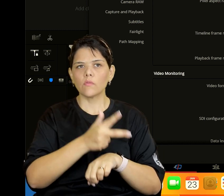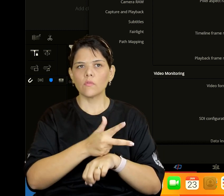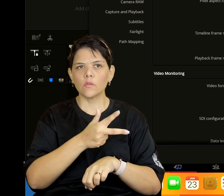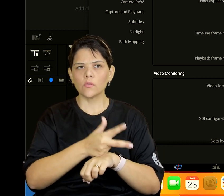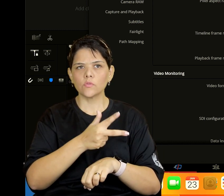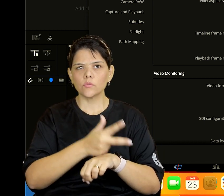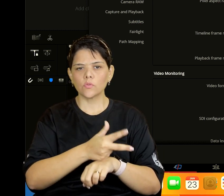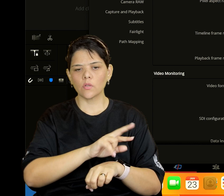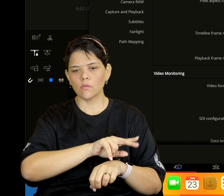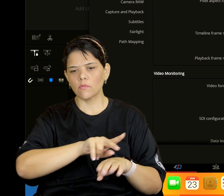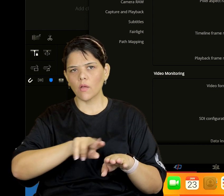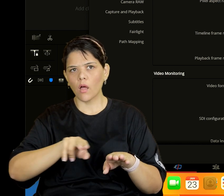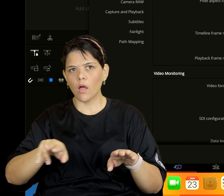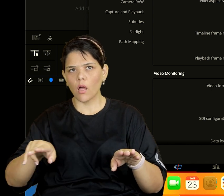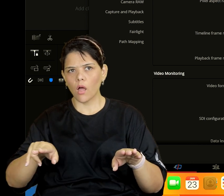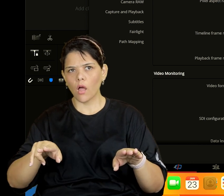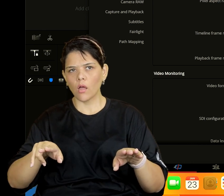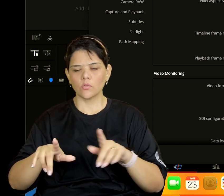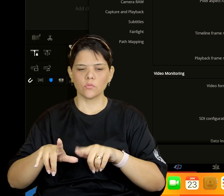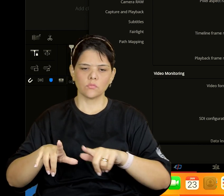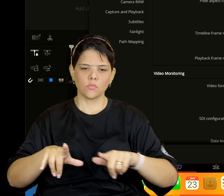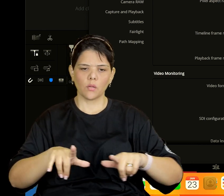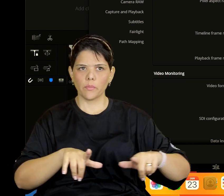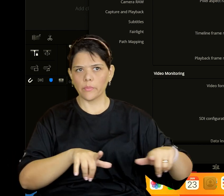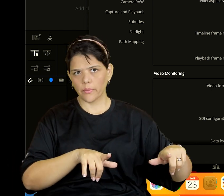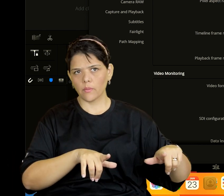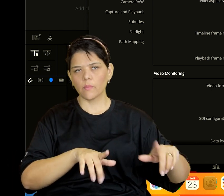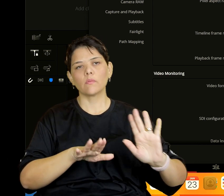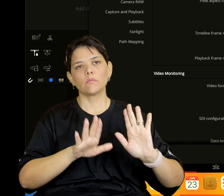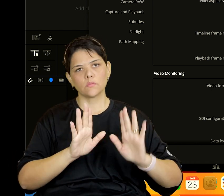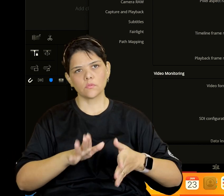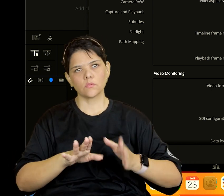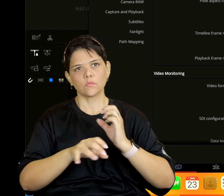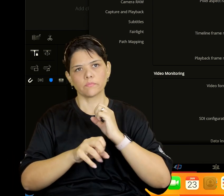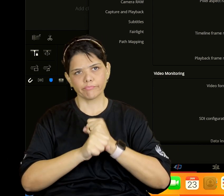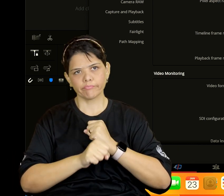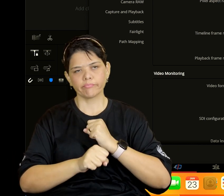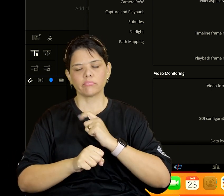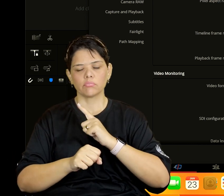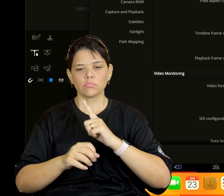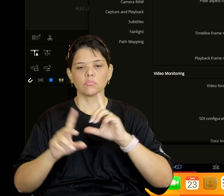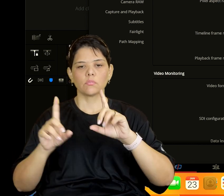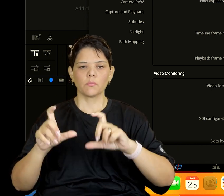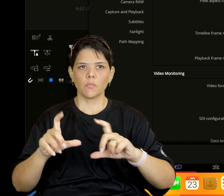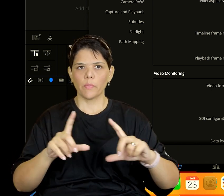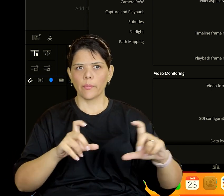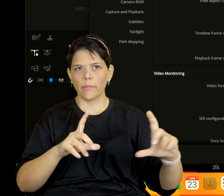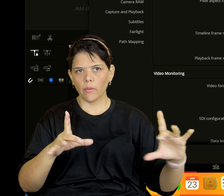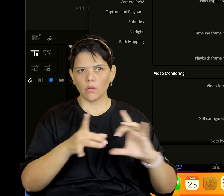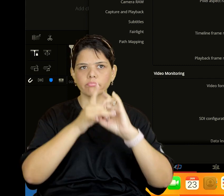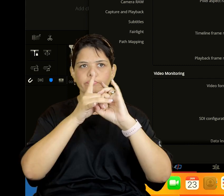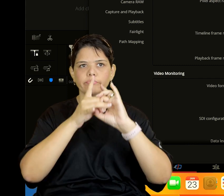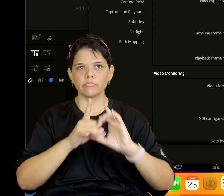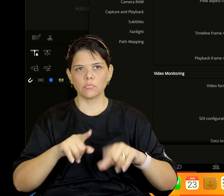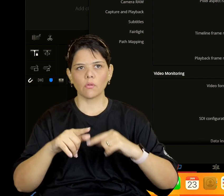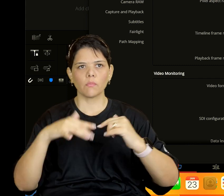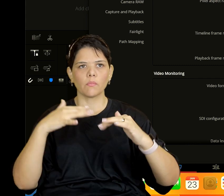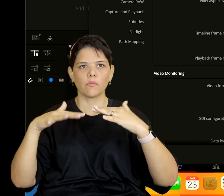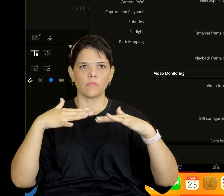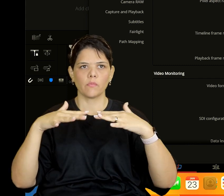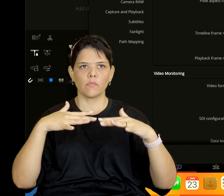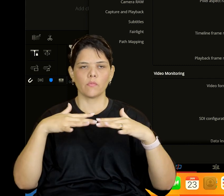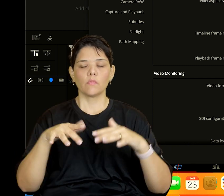que várias fotos seguidas, certo? Então, a gente tem uma compilação de fotos em sequência que juntas dão a impressão de movimento. Então, a gente